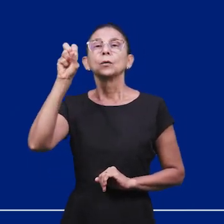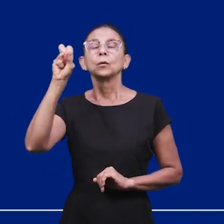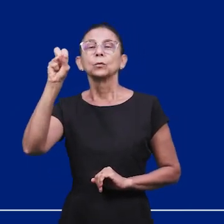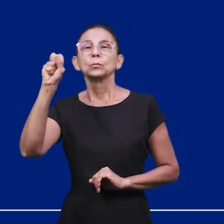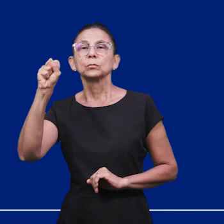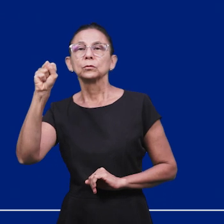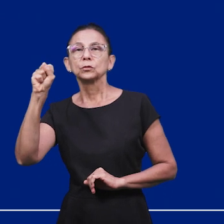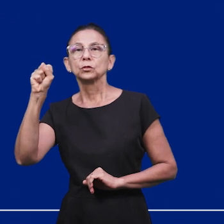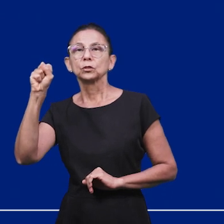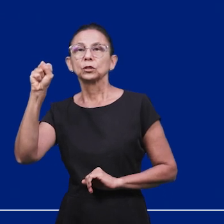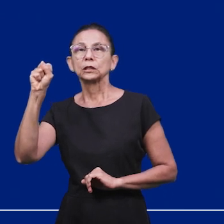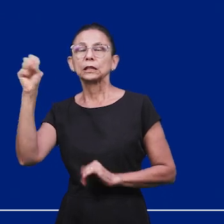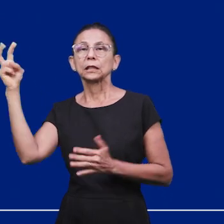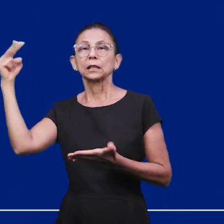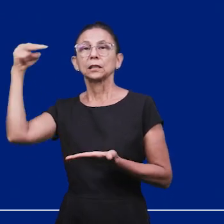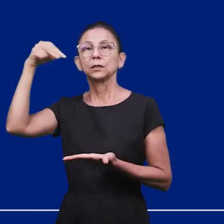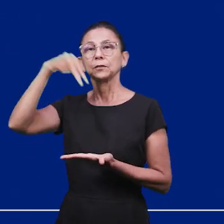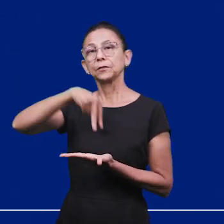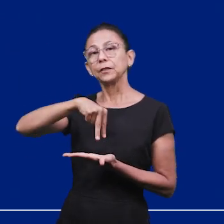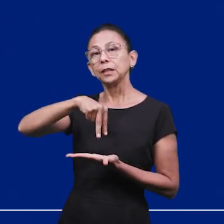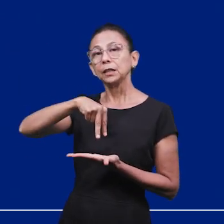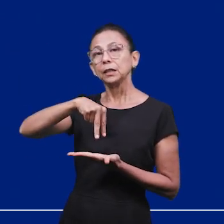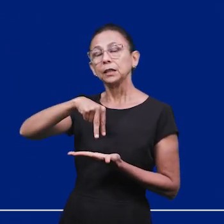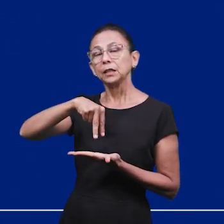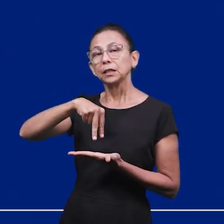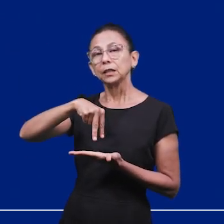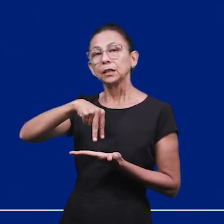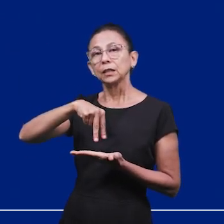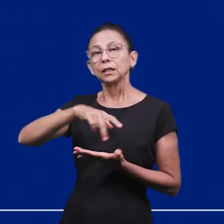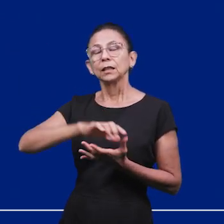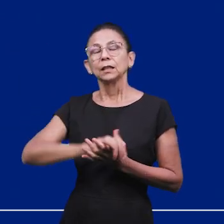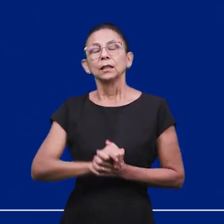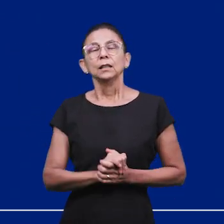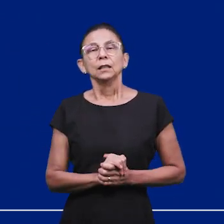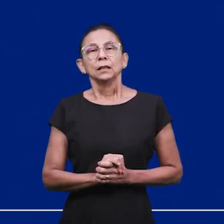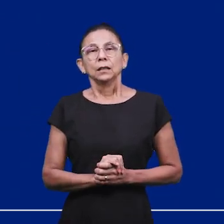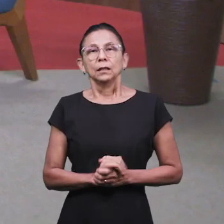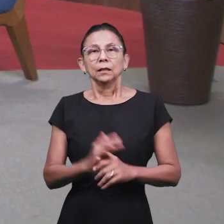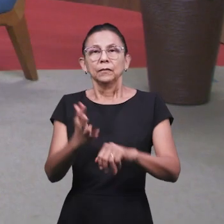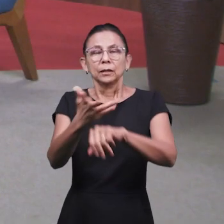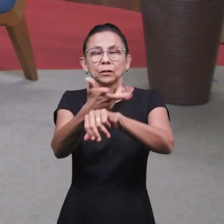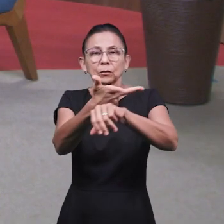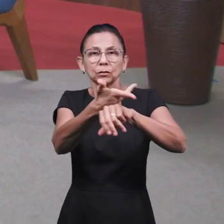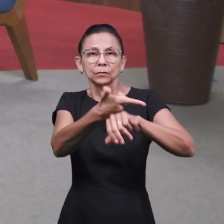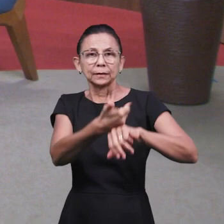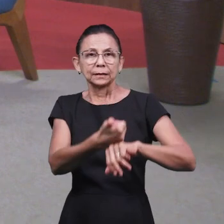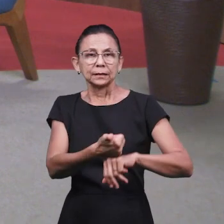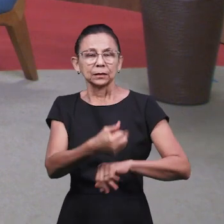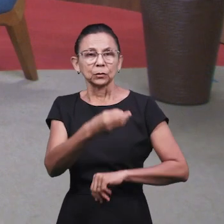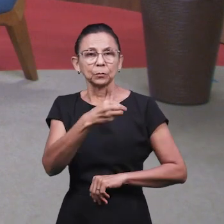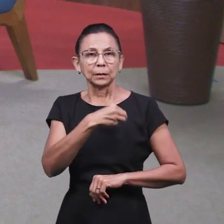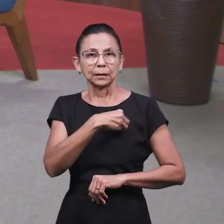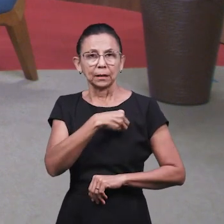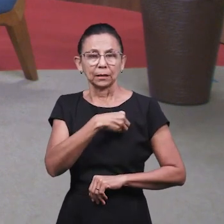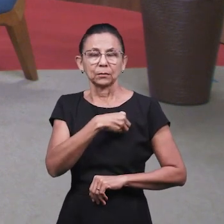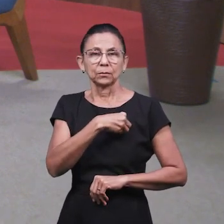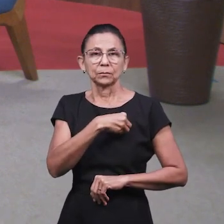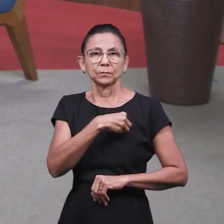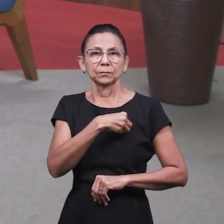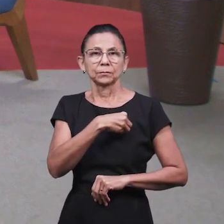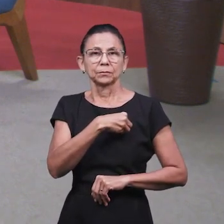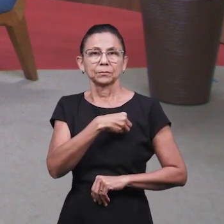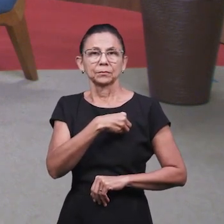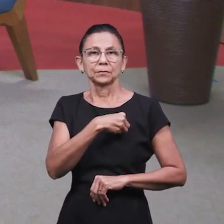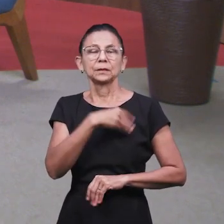o mundo do pecado e da justiça e do juízo. Esse ele aqui se refere ao Espírito Santo. Se refere ao